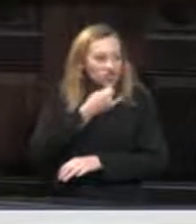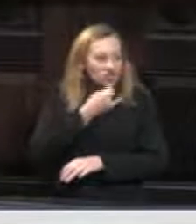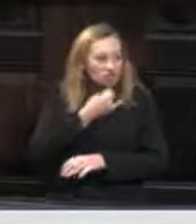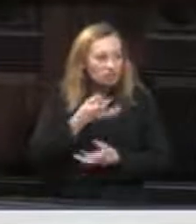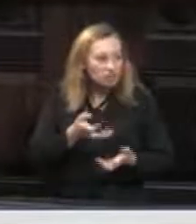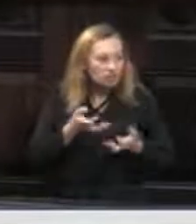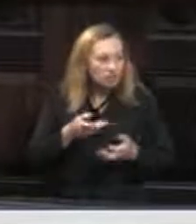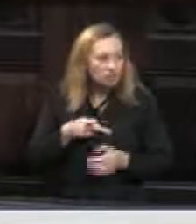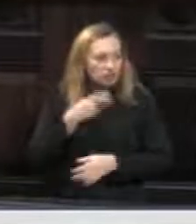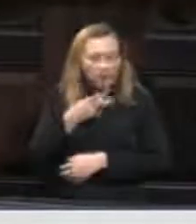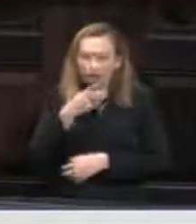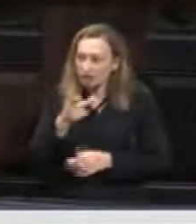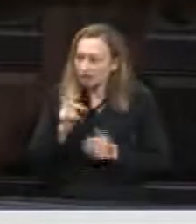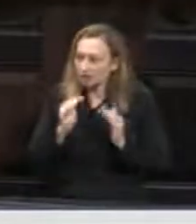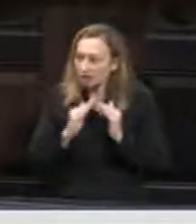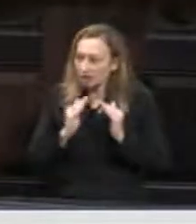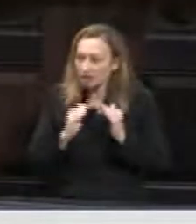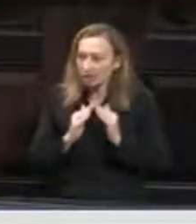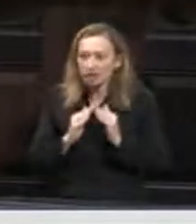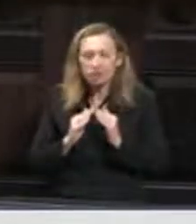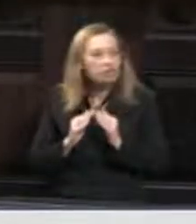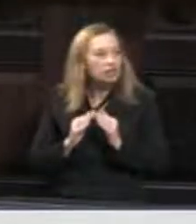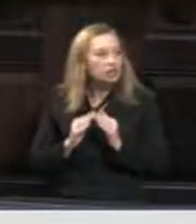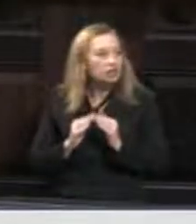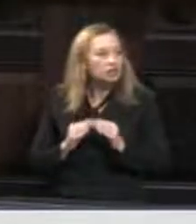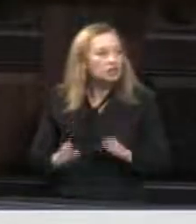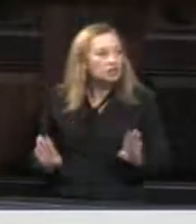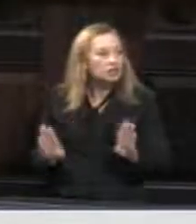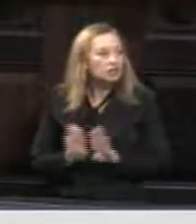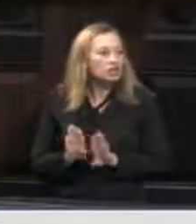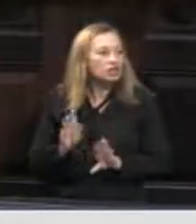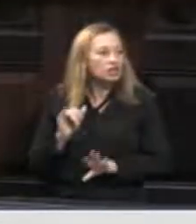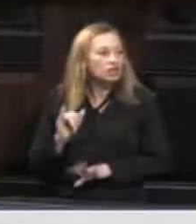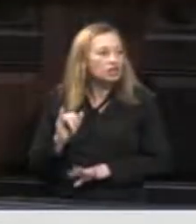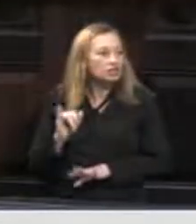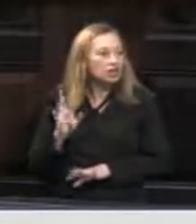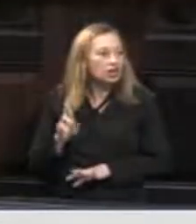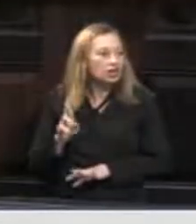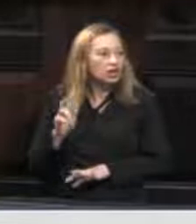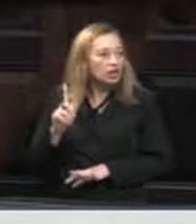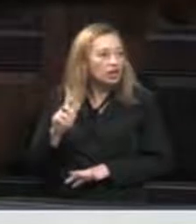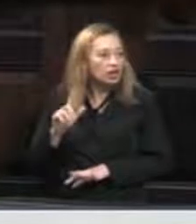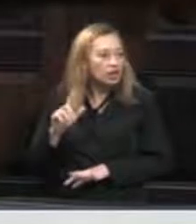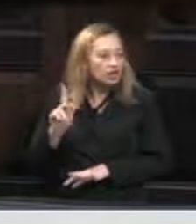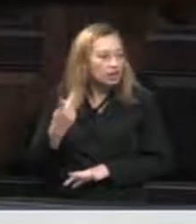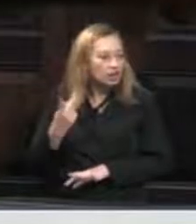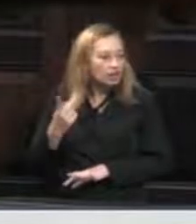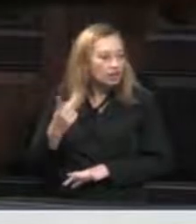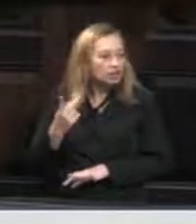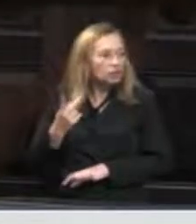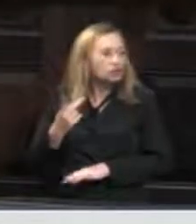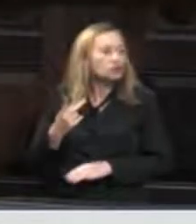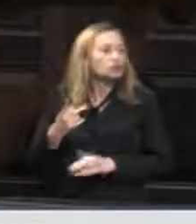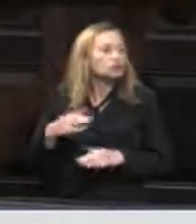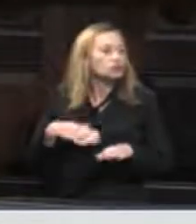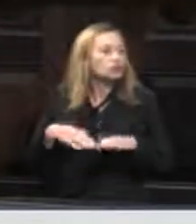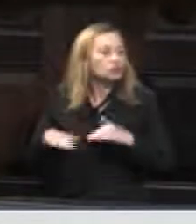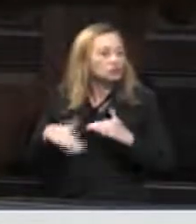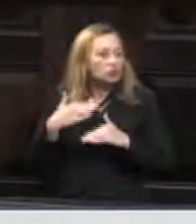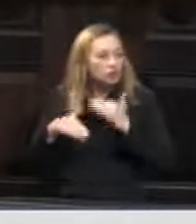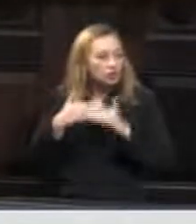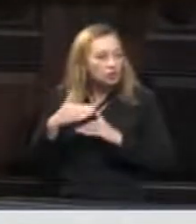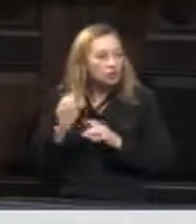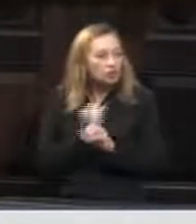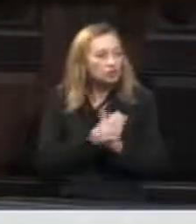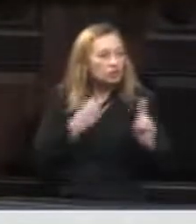queria trazer para essa casa o fechamento do IPDH, que é o Instituto Palmares de Desenvolvimento Social, localizado ali